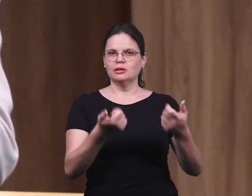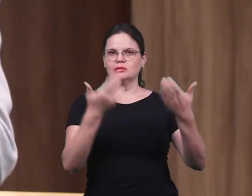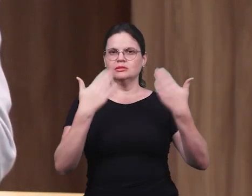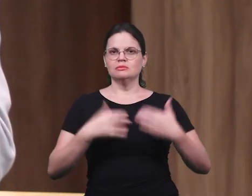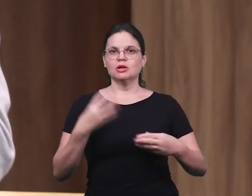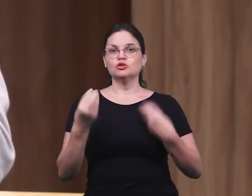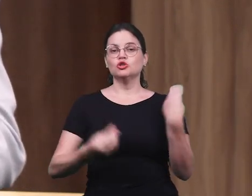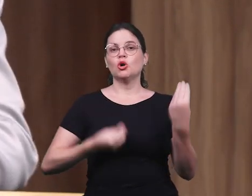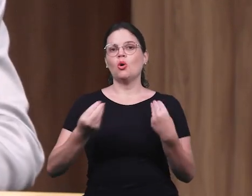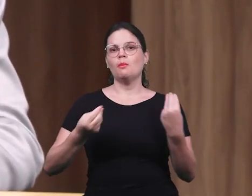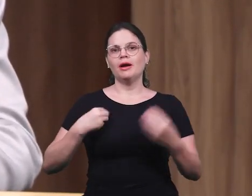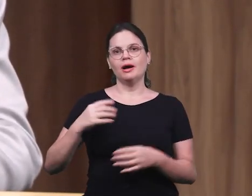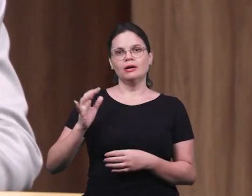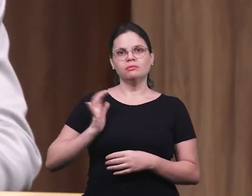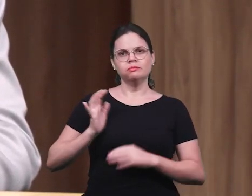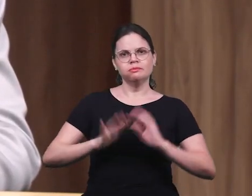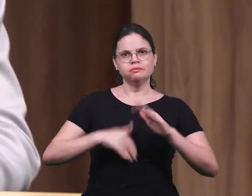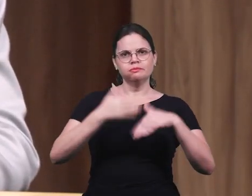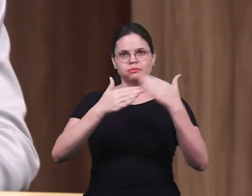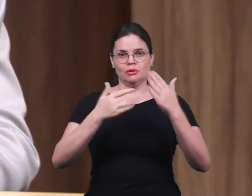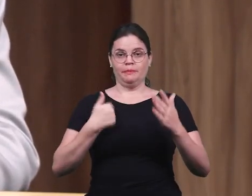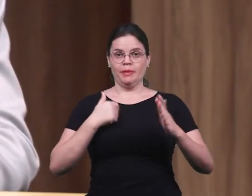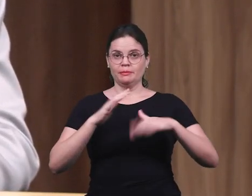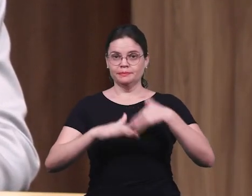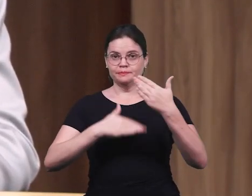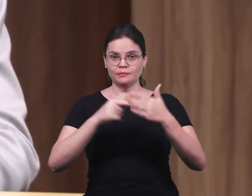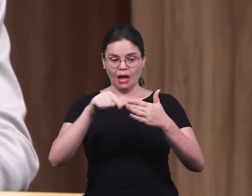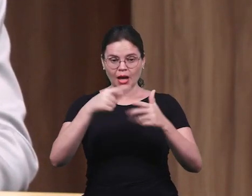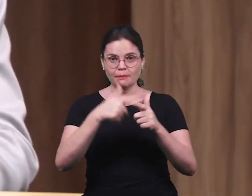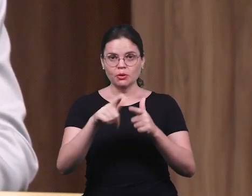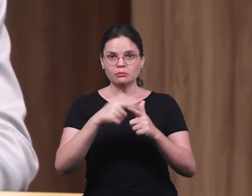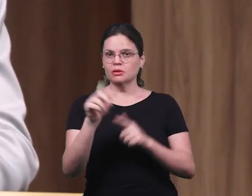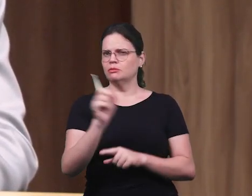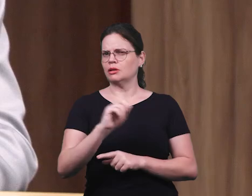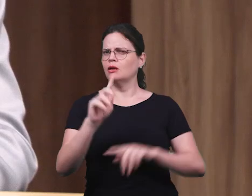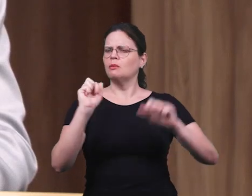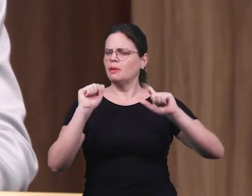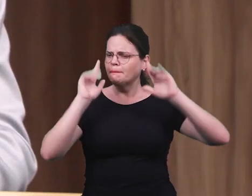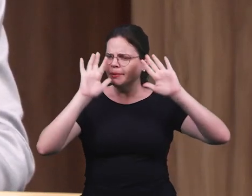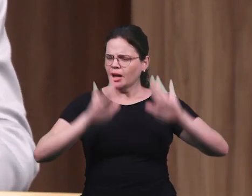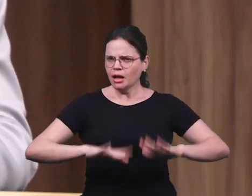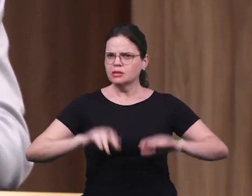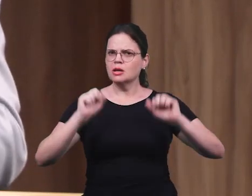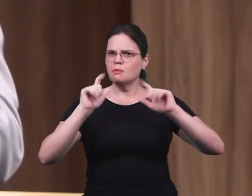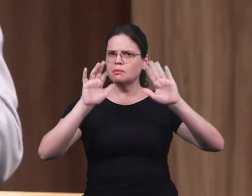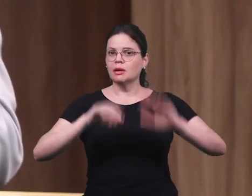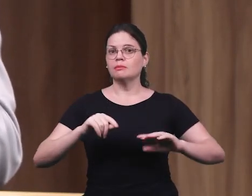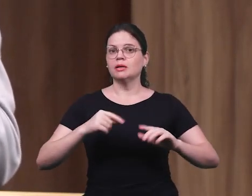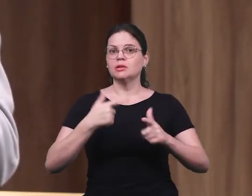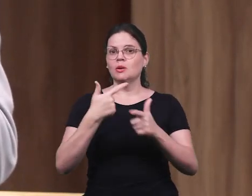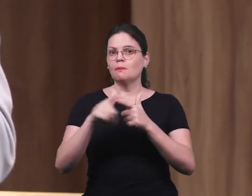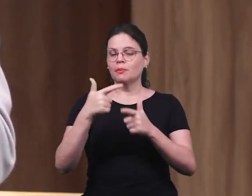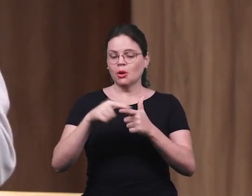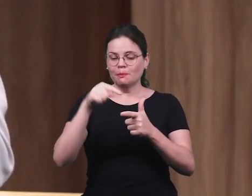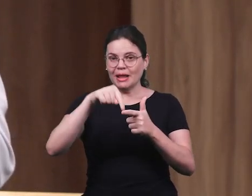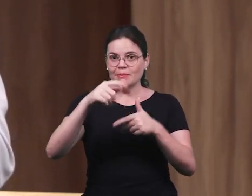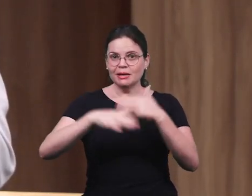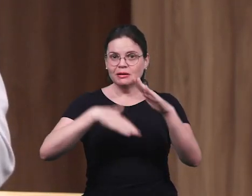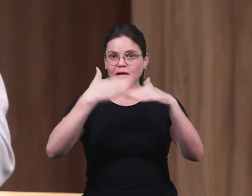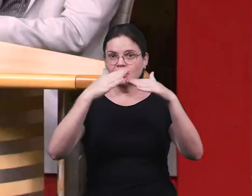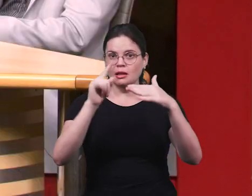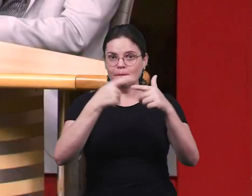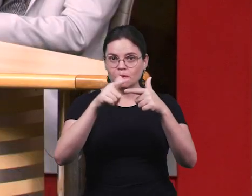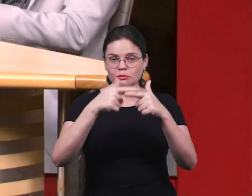da prosperidade. A prosperidade não é um problema. Ao Verdade. contrário, é uma bênção do Uma Senhor. bênção. O problema não está na